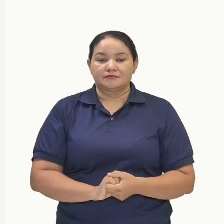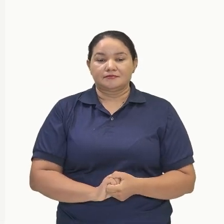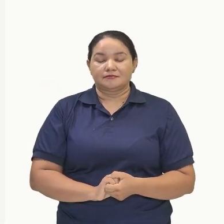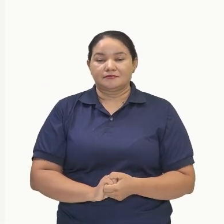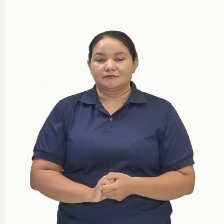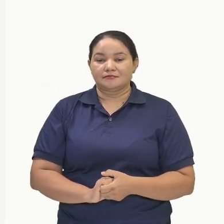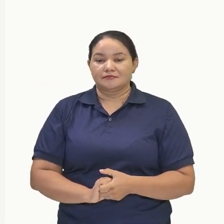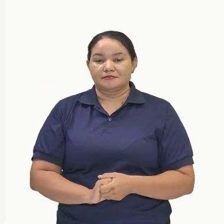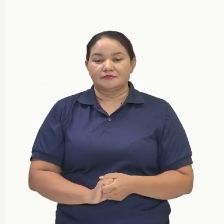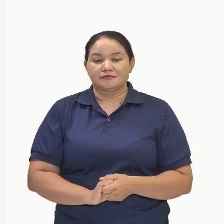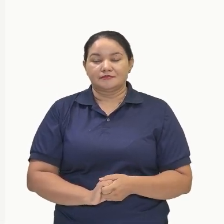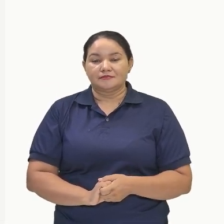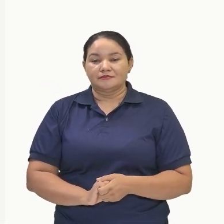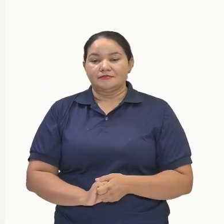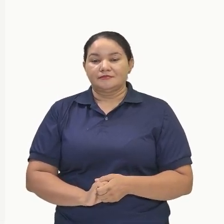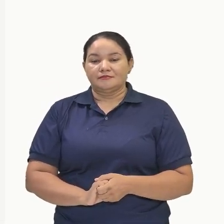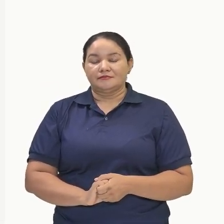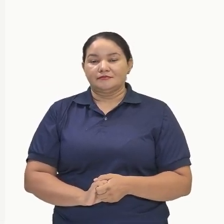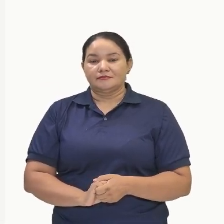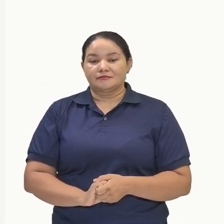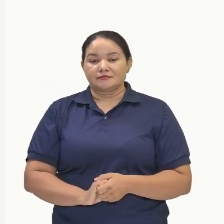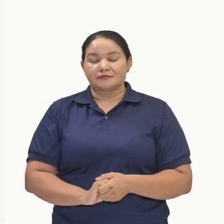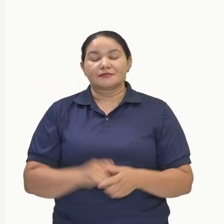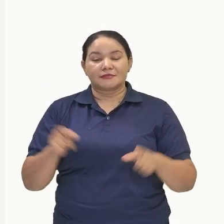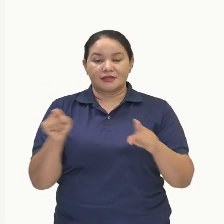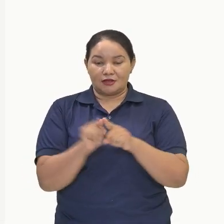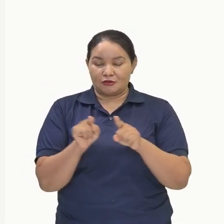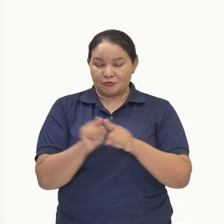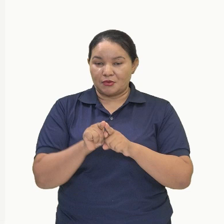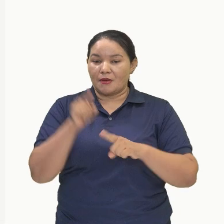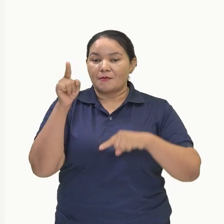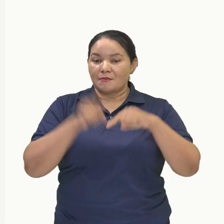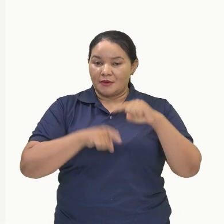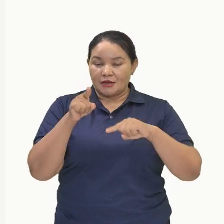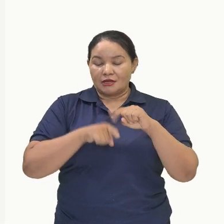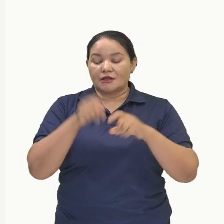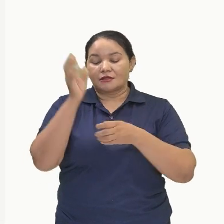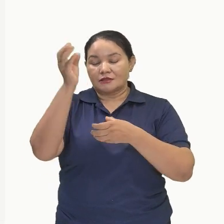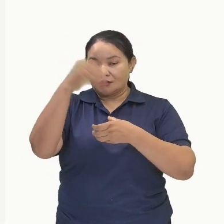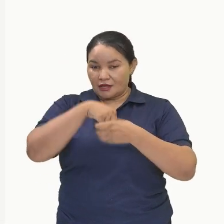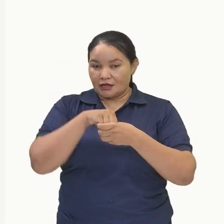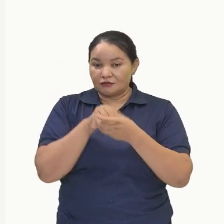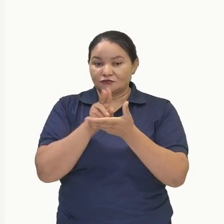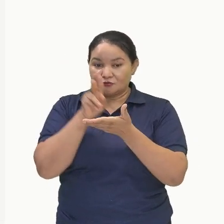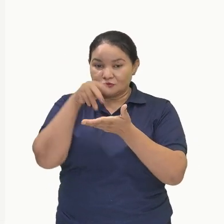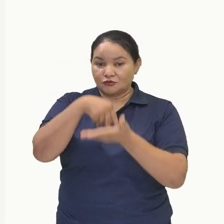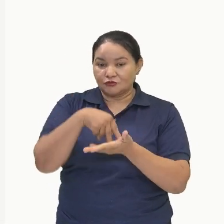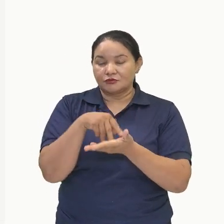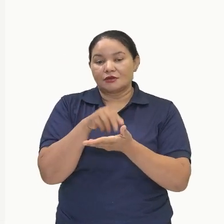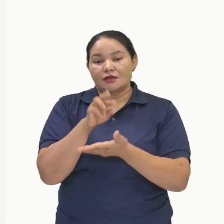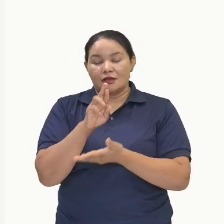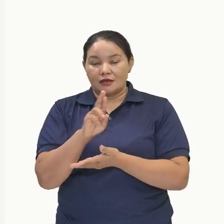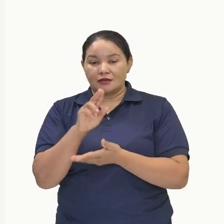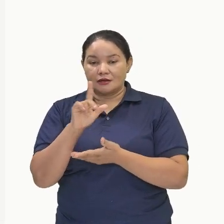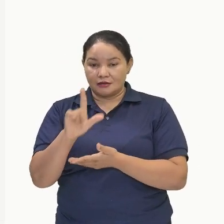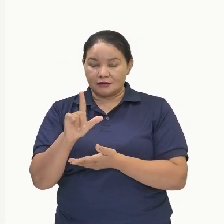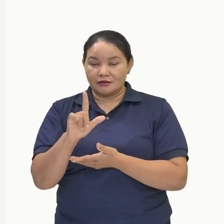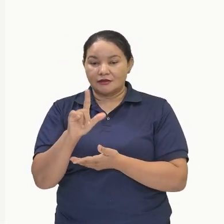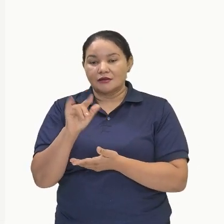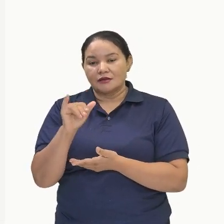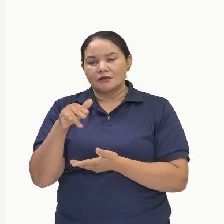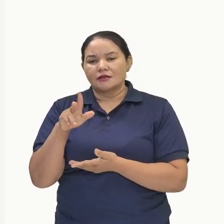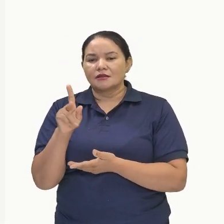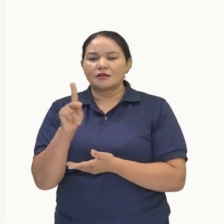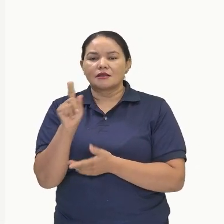contra-eletromotriz. Também esses aparelhos possuem uma resistência interna, que é o nosso R', e é claro, se